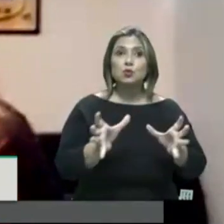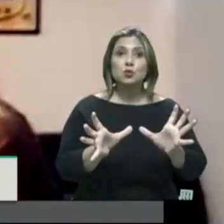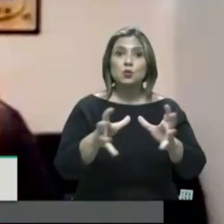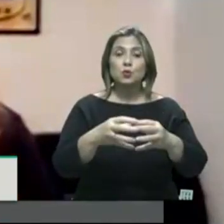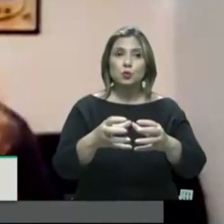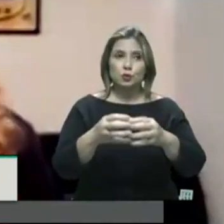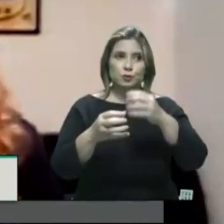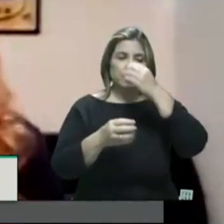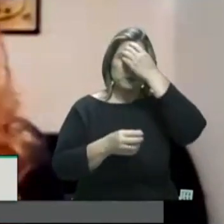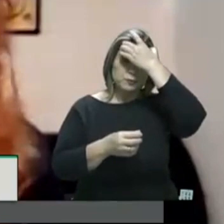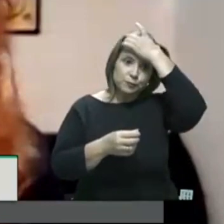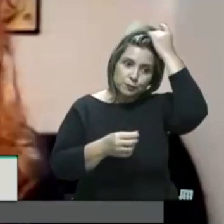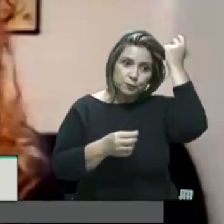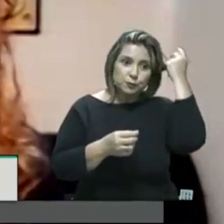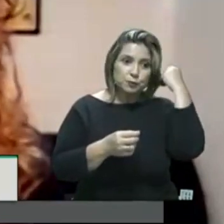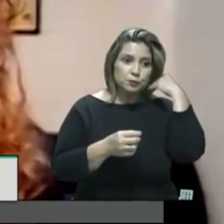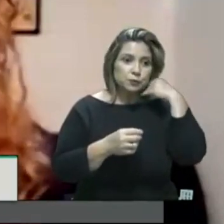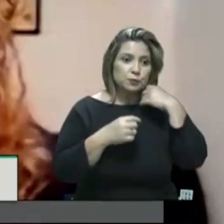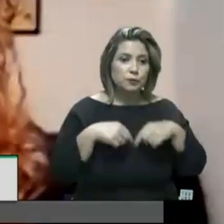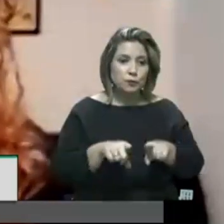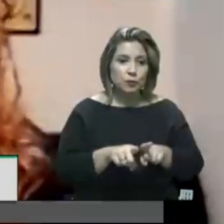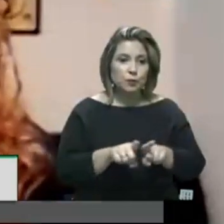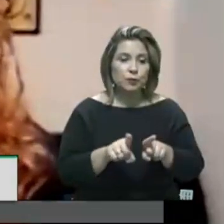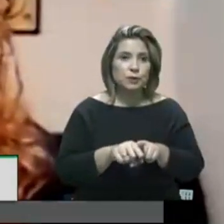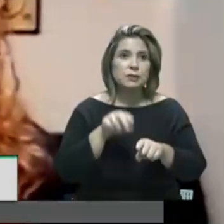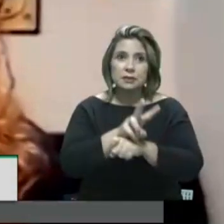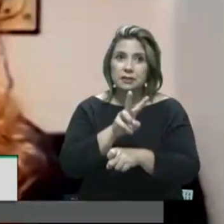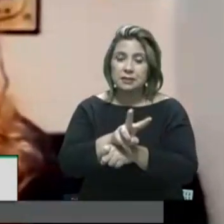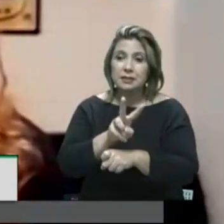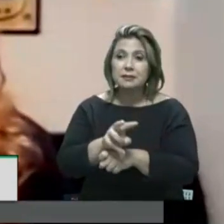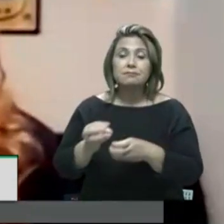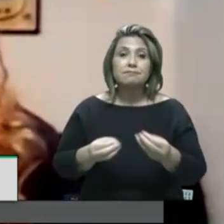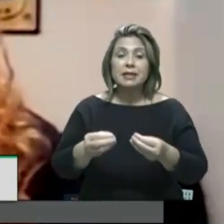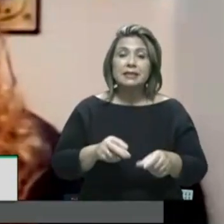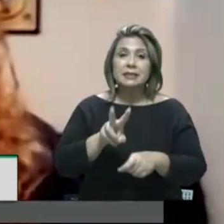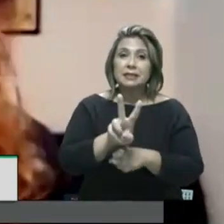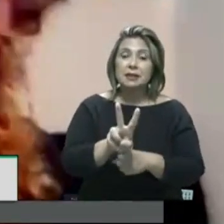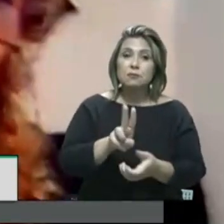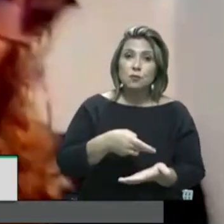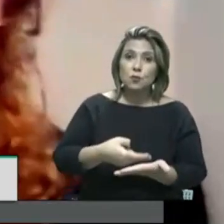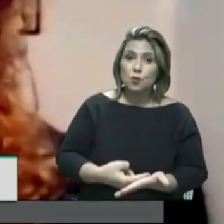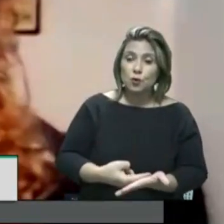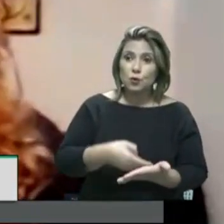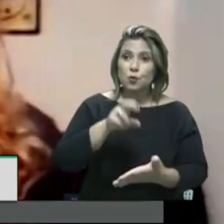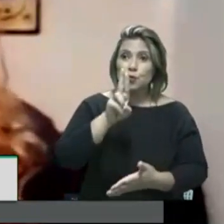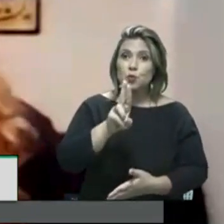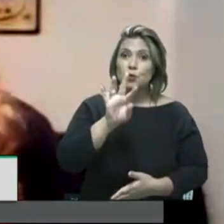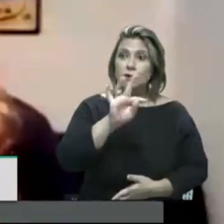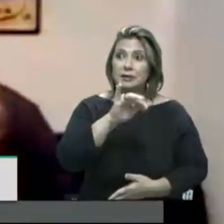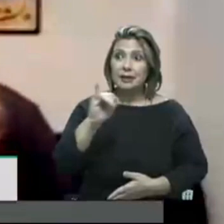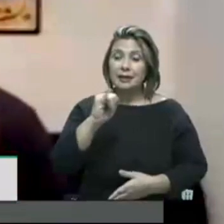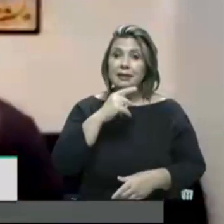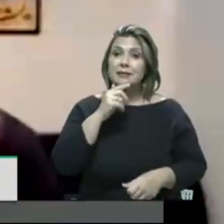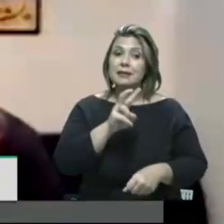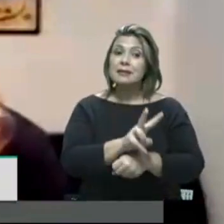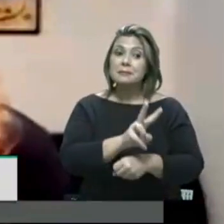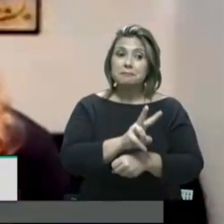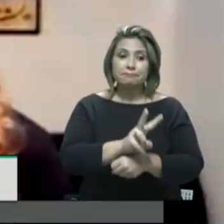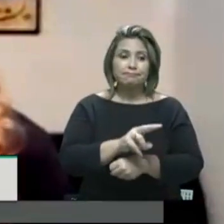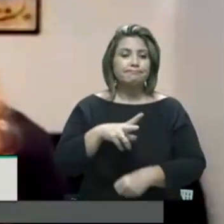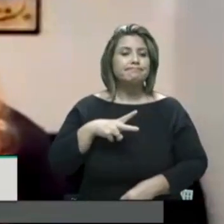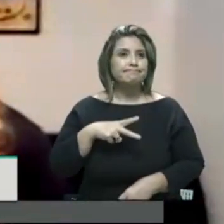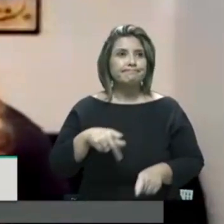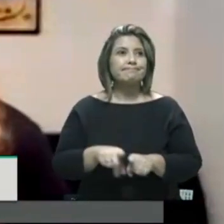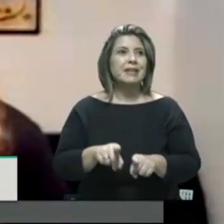fim, ministro, na habilitação desses leitos de UTI, nós aprovamos aqui que, para o setor privado,